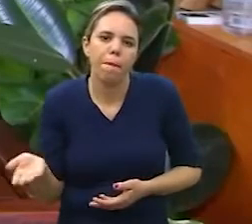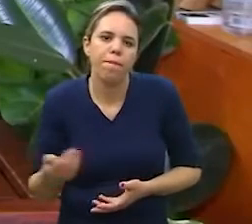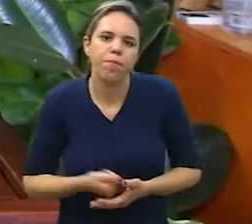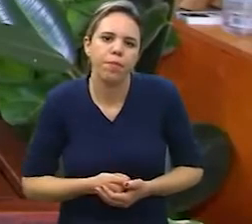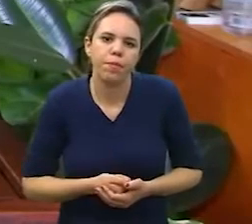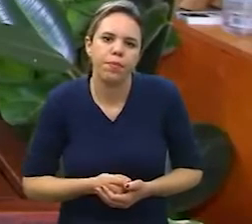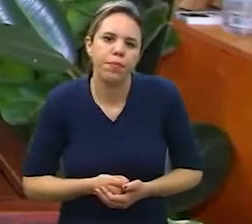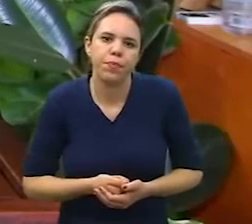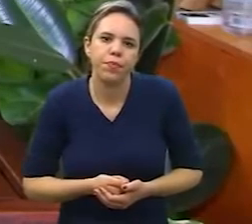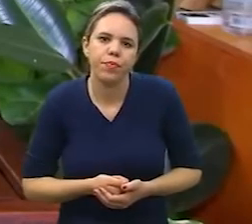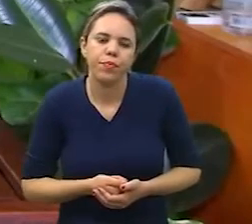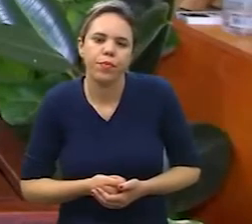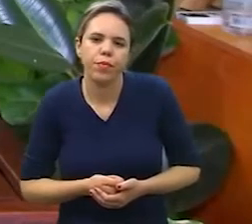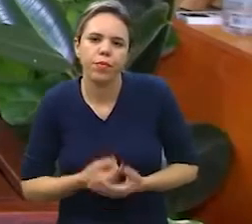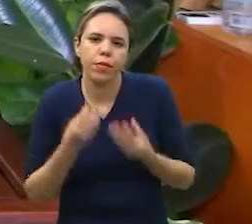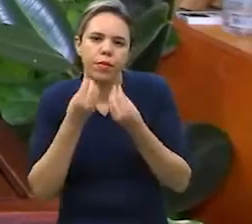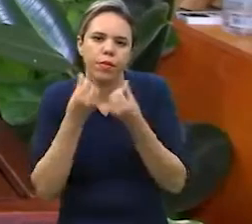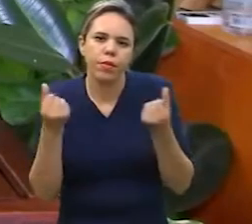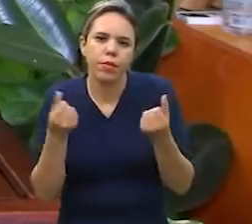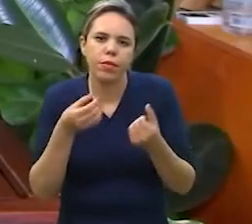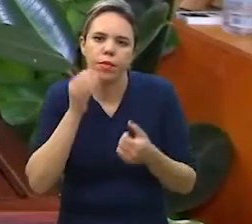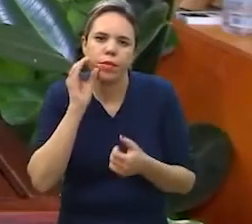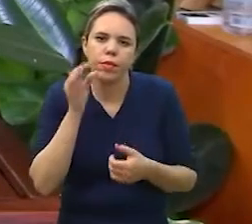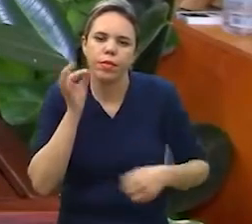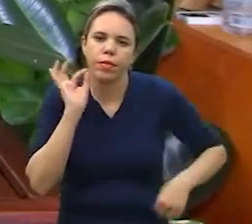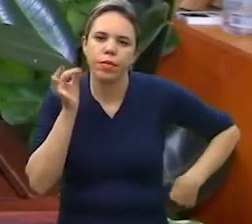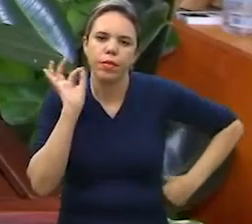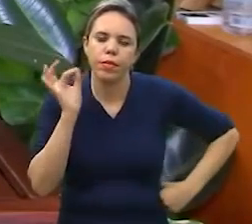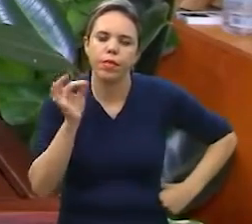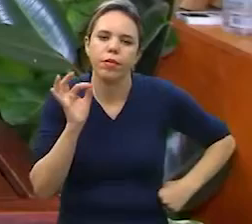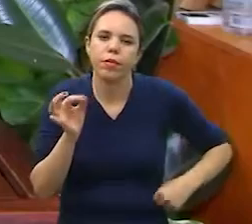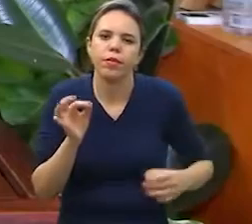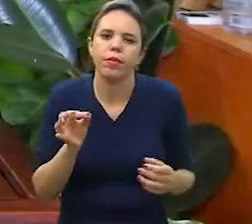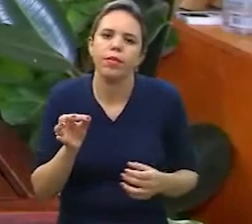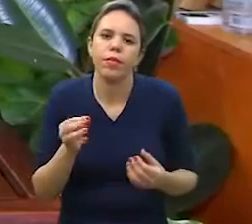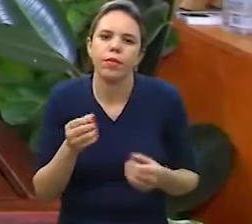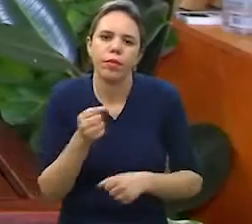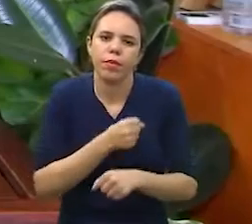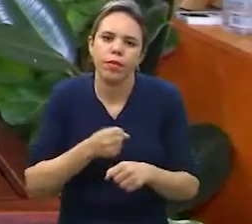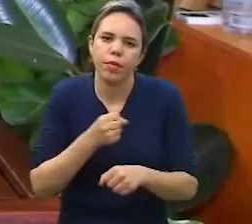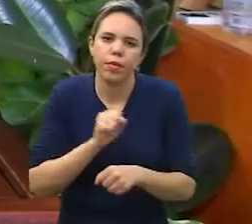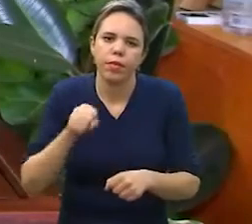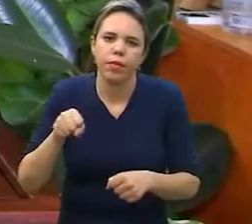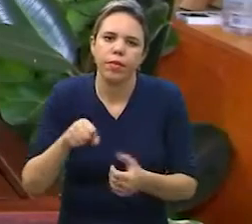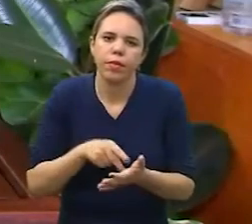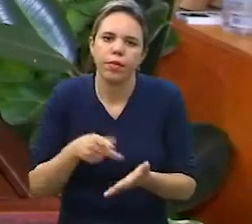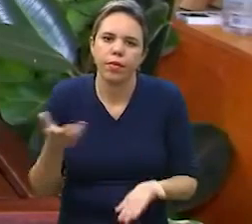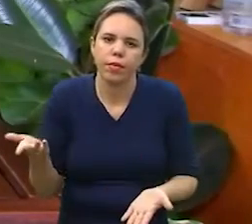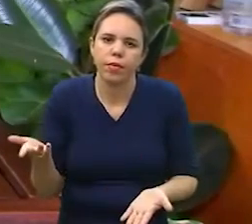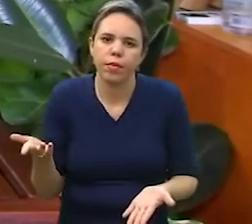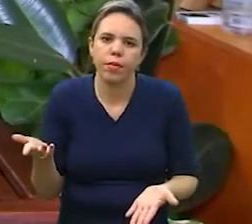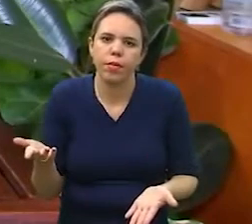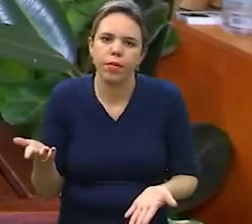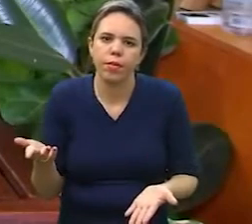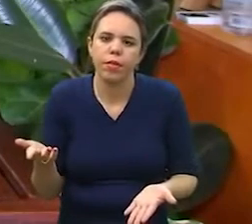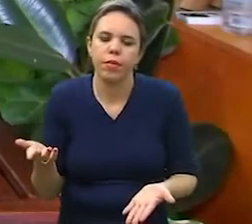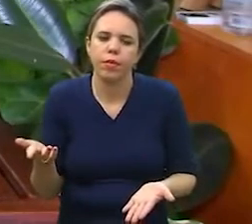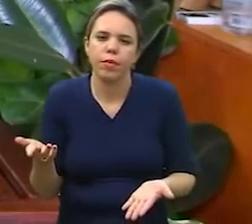né? E até mesmo de saborizar o café. Sim. São muitas receitas. Sim, sim. Dá pra